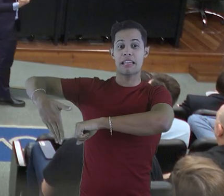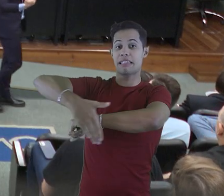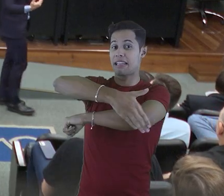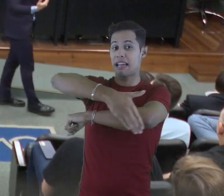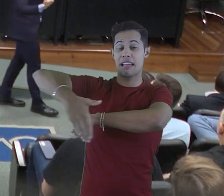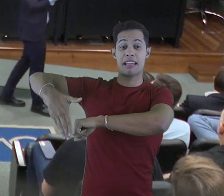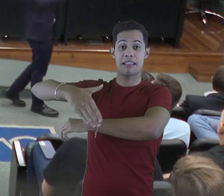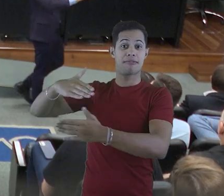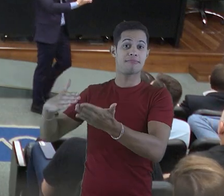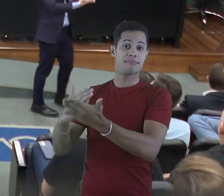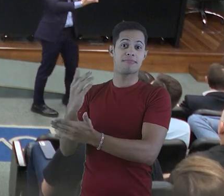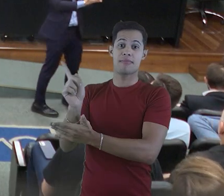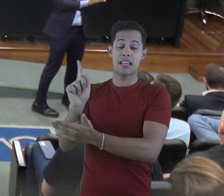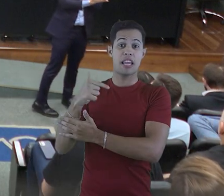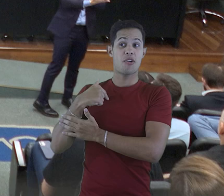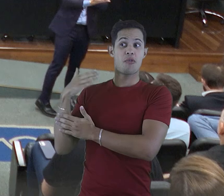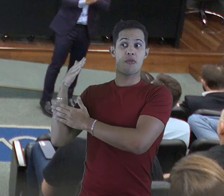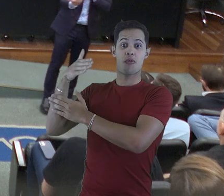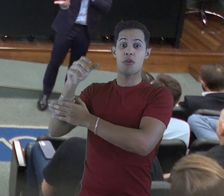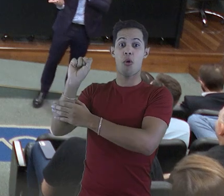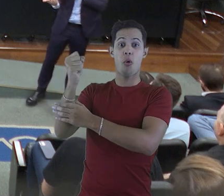sentido mas vai para a Praia do Paraná